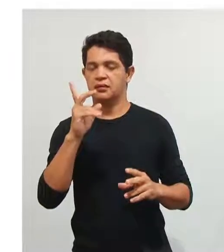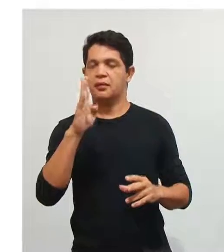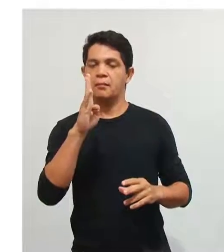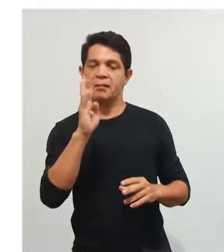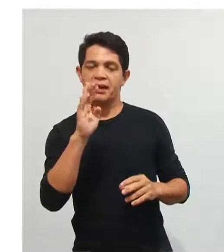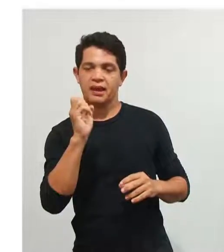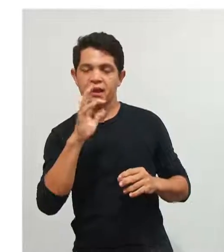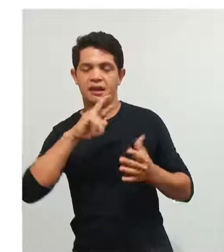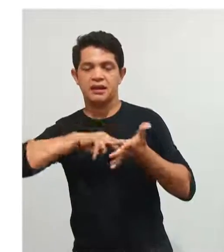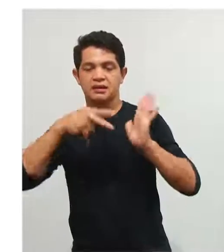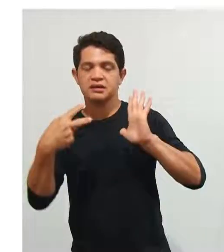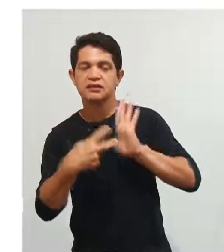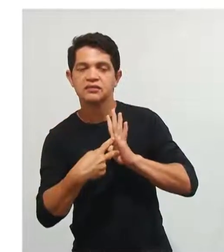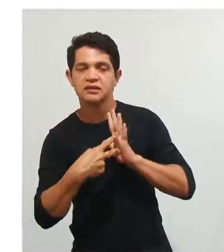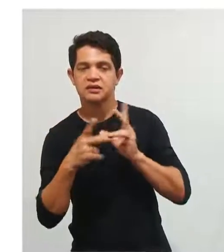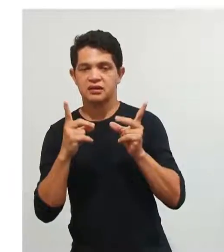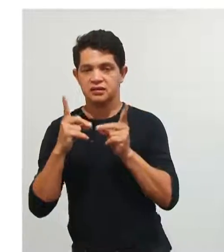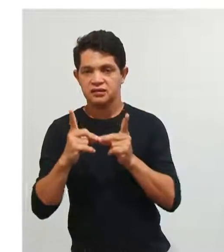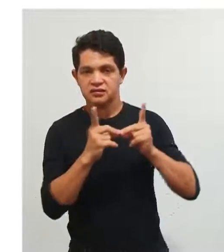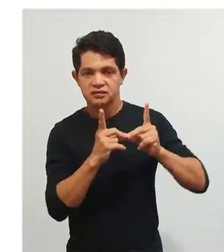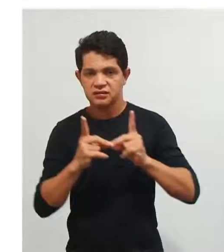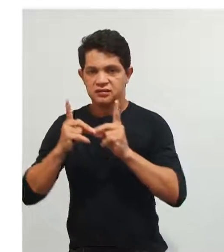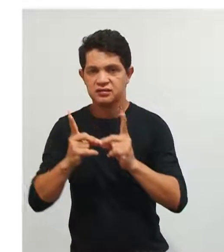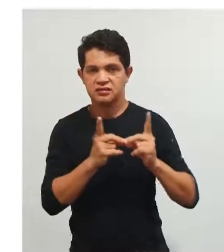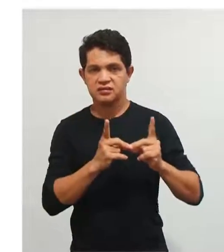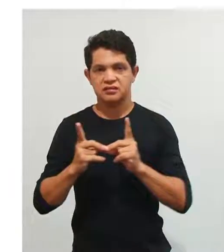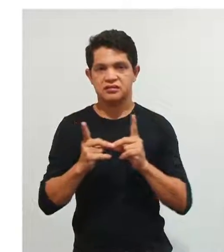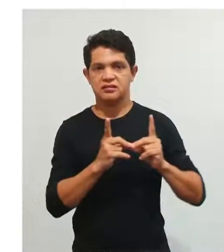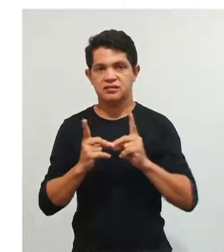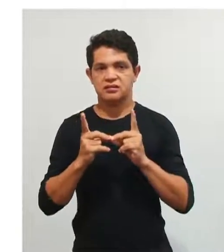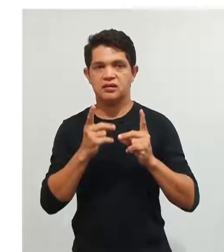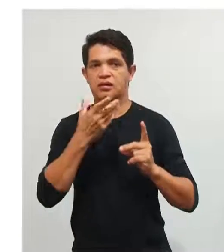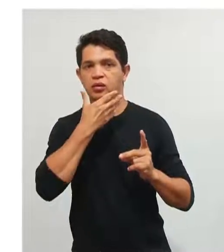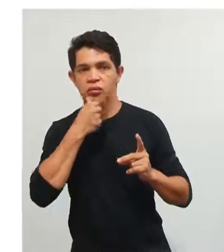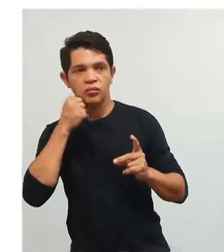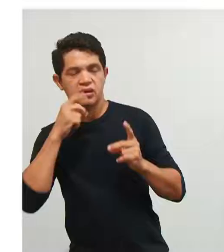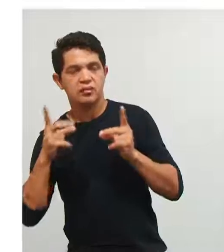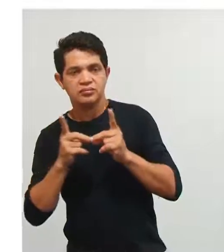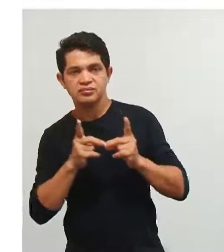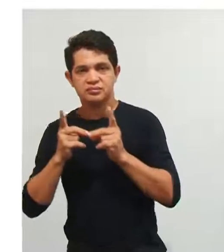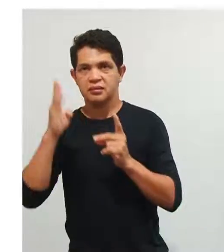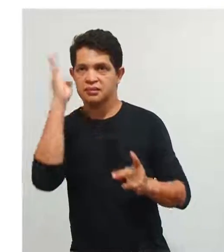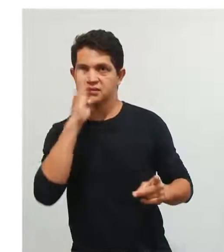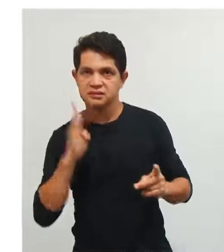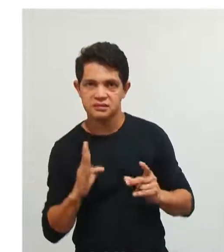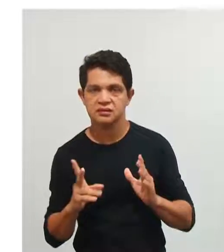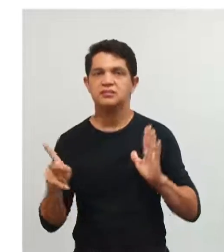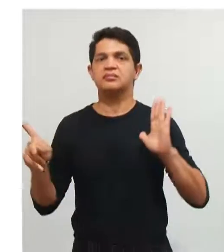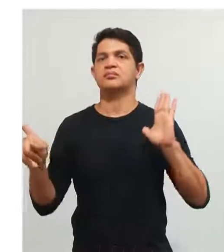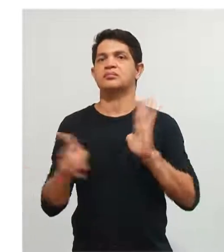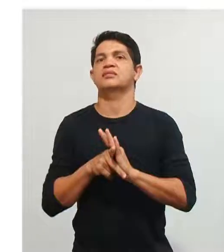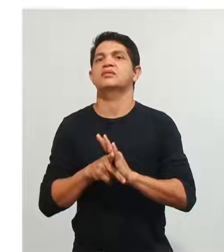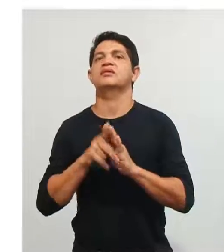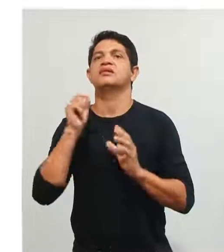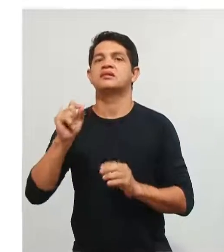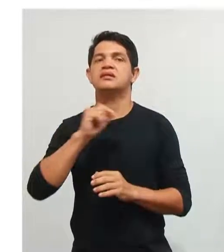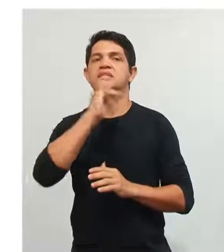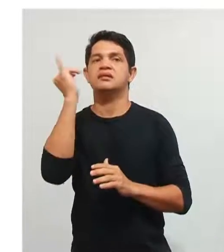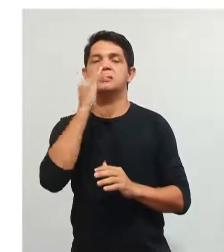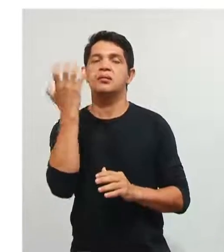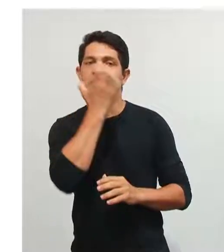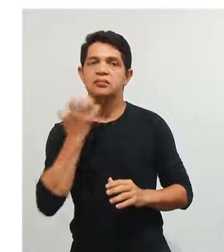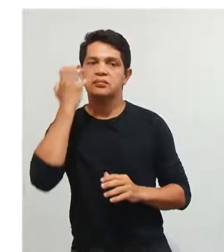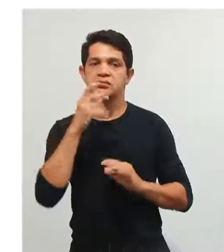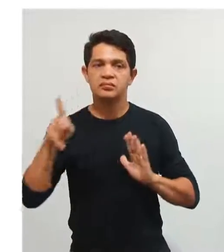brega. O brega é um estilo musical popular brasileiro. A sua definição como estética musical